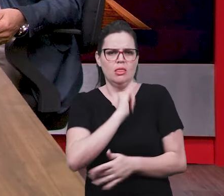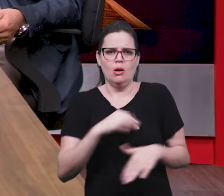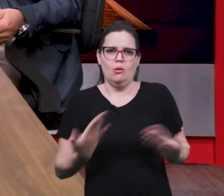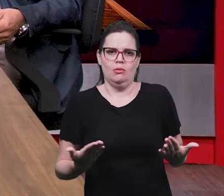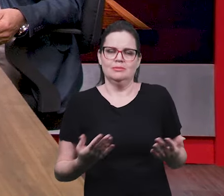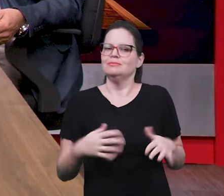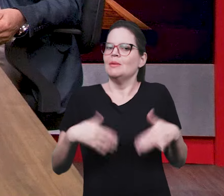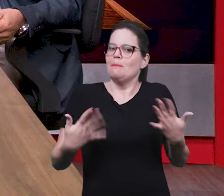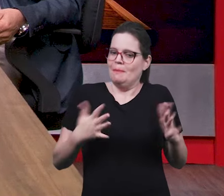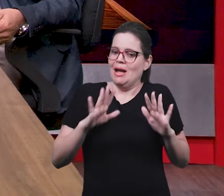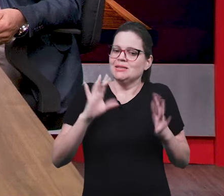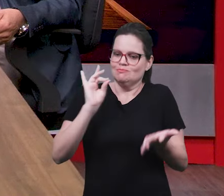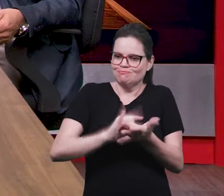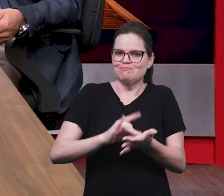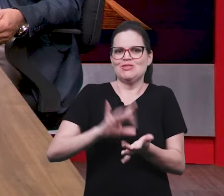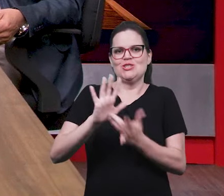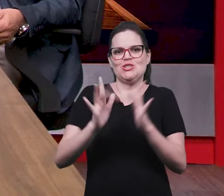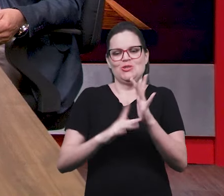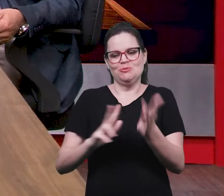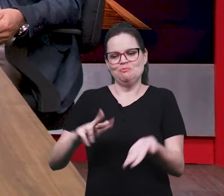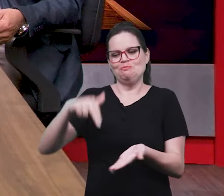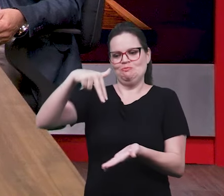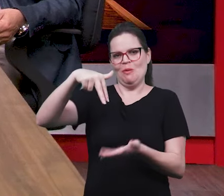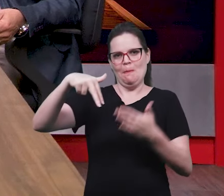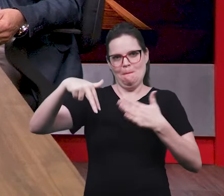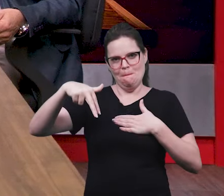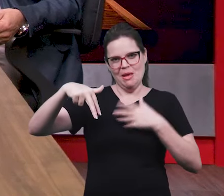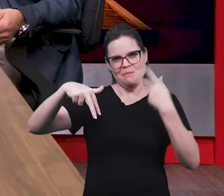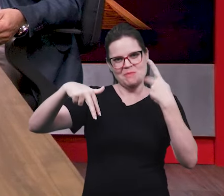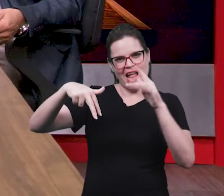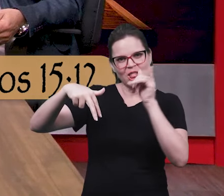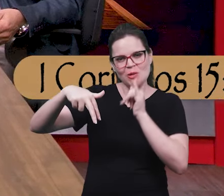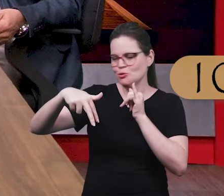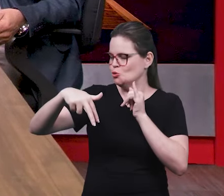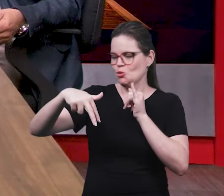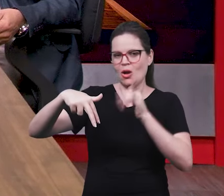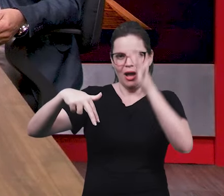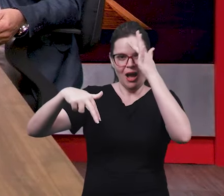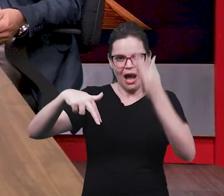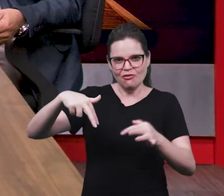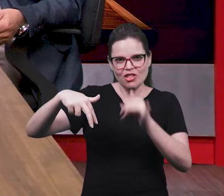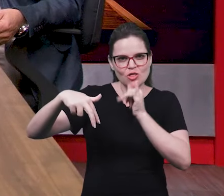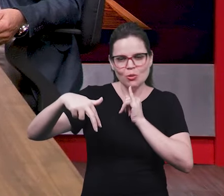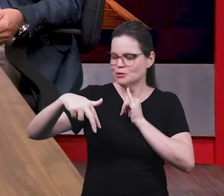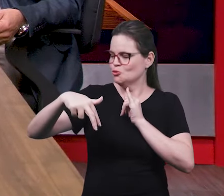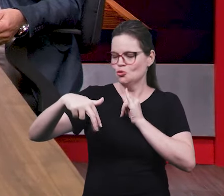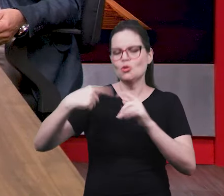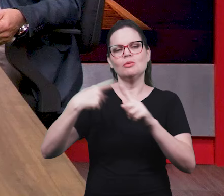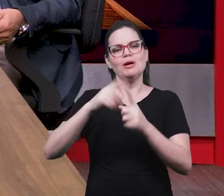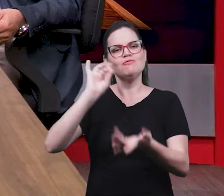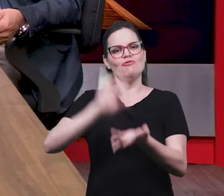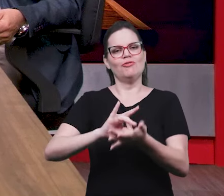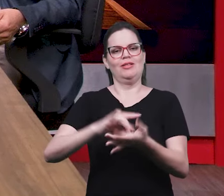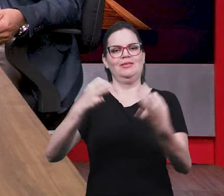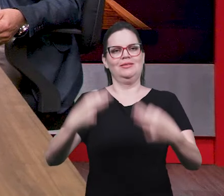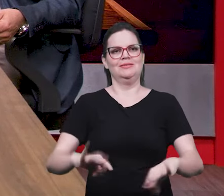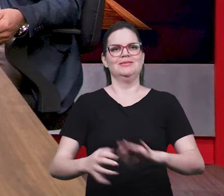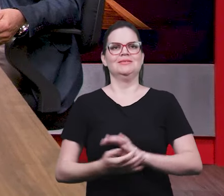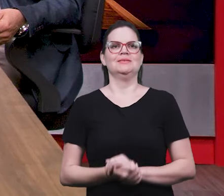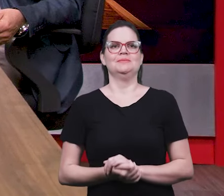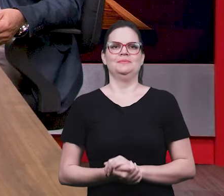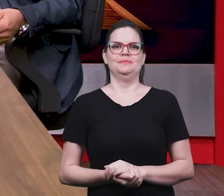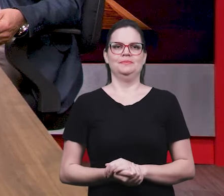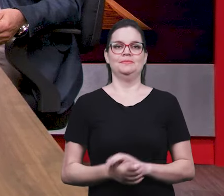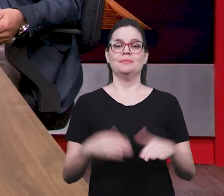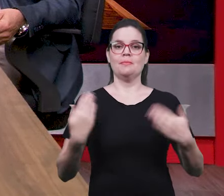por isso a nossa pregação não é vã e nem a nossa fé também é vã. Agora é importante voltar naquele texto, errar